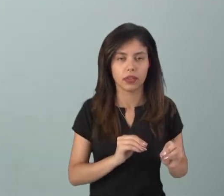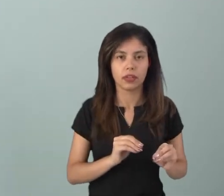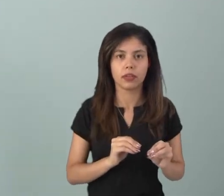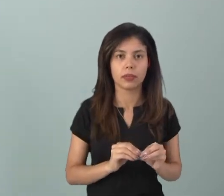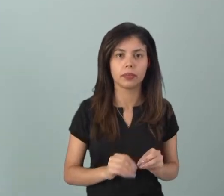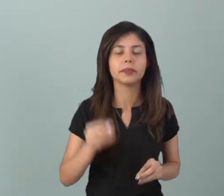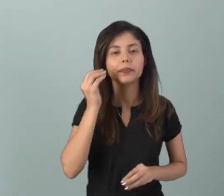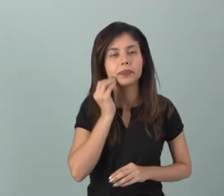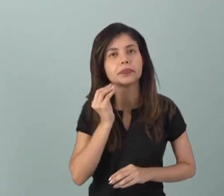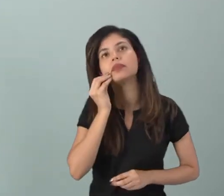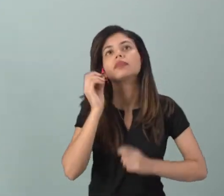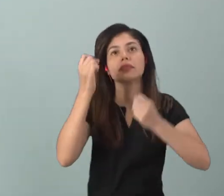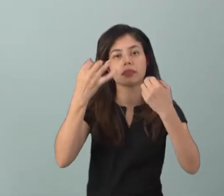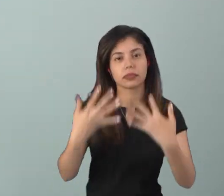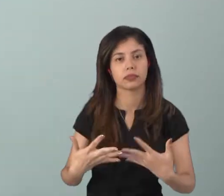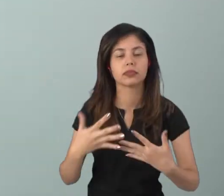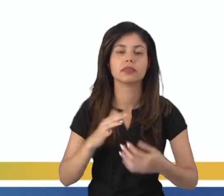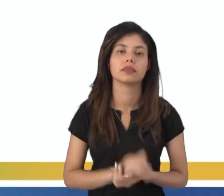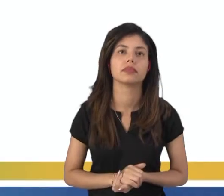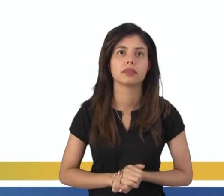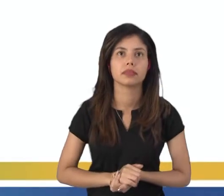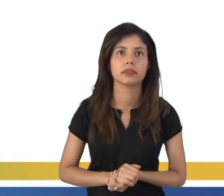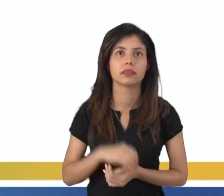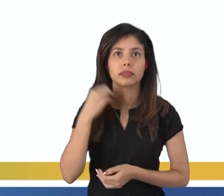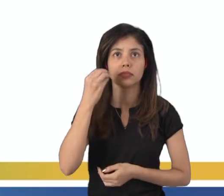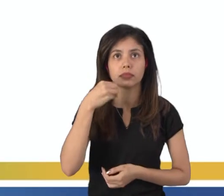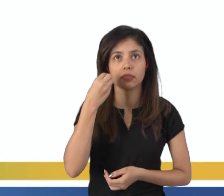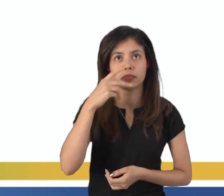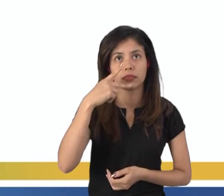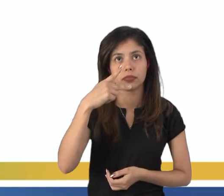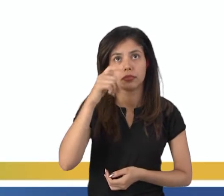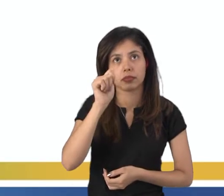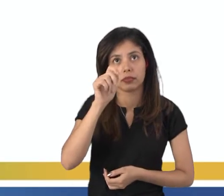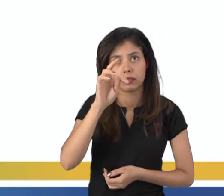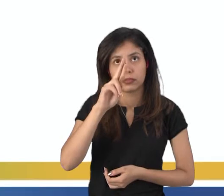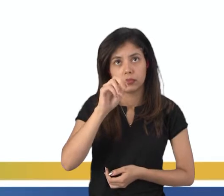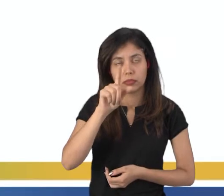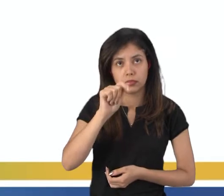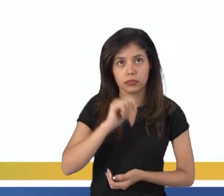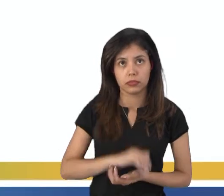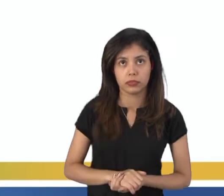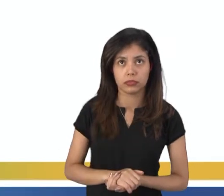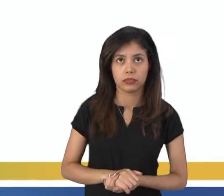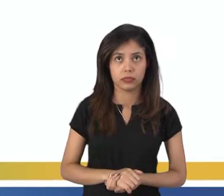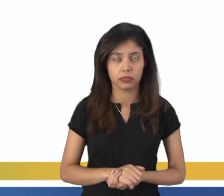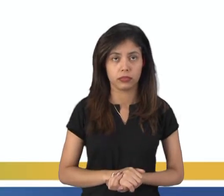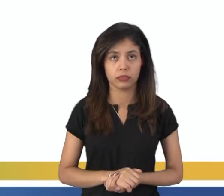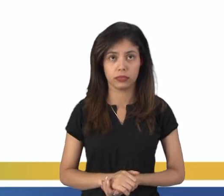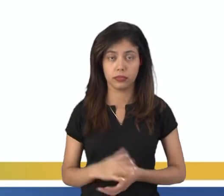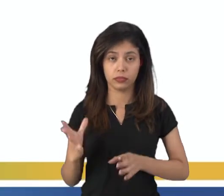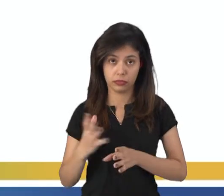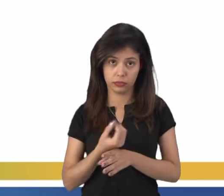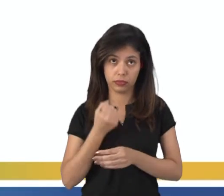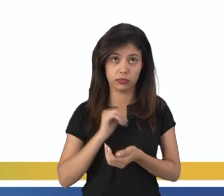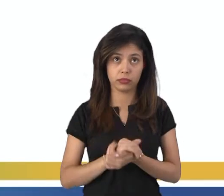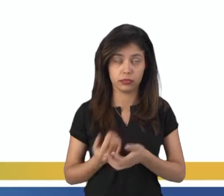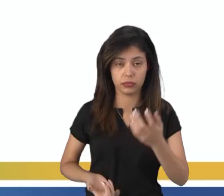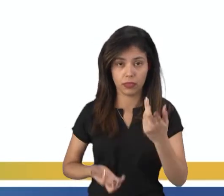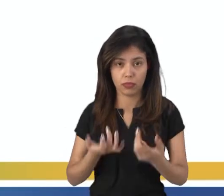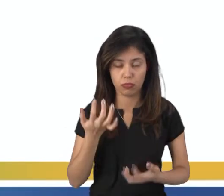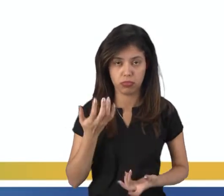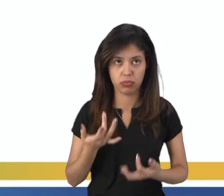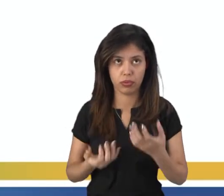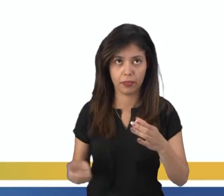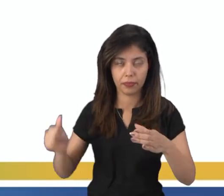para tentar, né, explicar, foi o experimento de Pasteur. O que Pasteur fez, né? Ele pegou um caldo